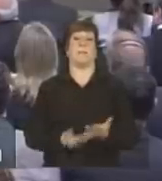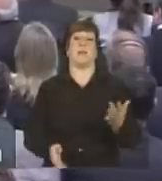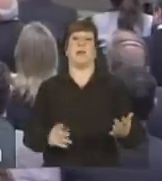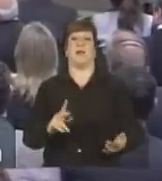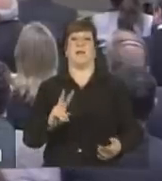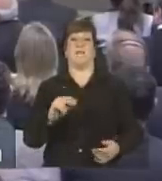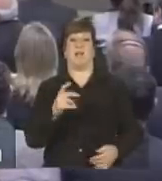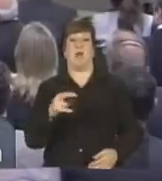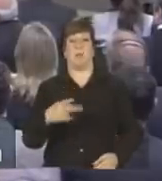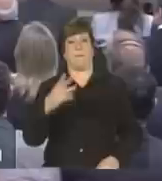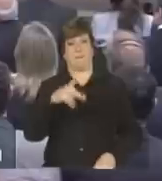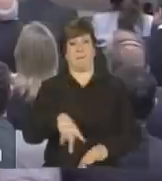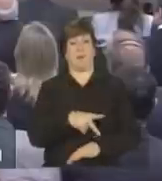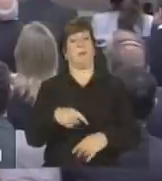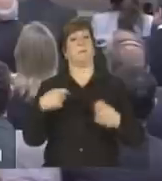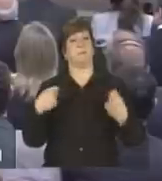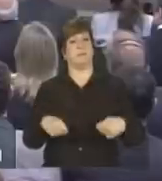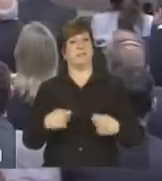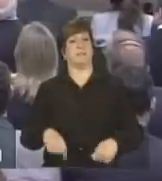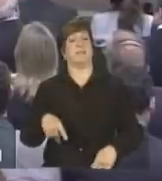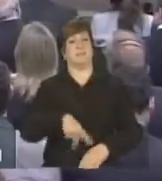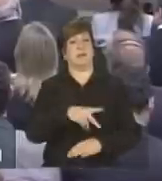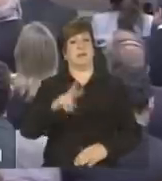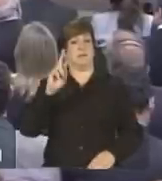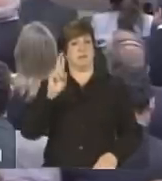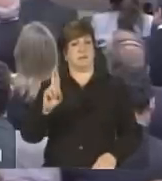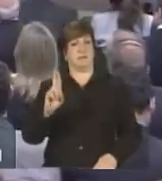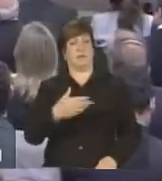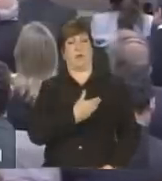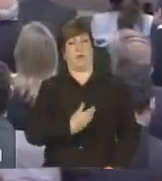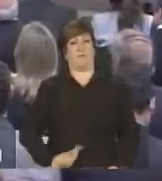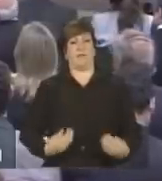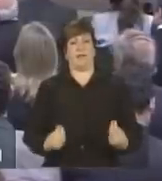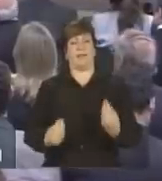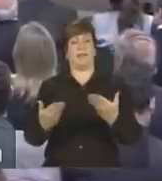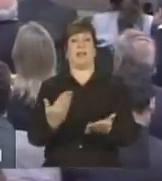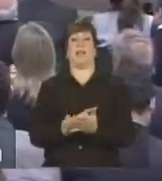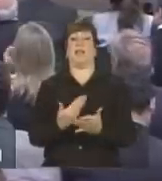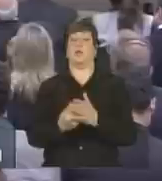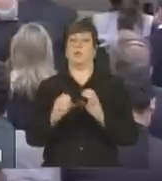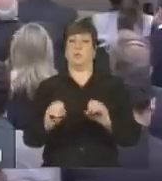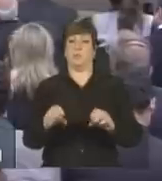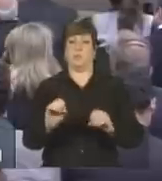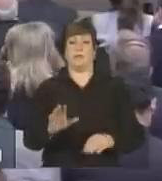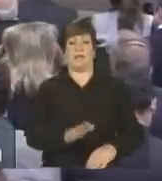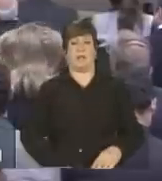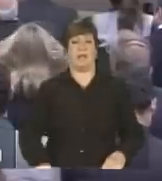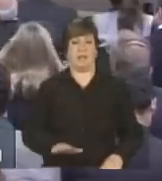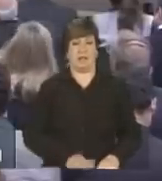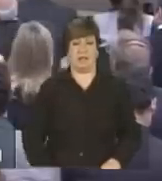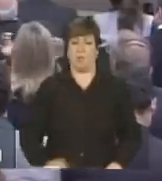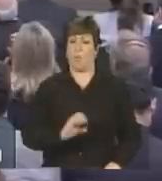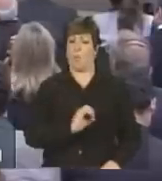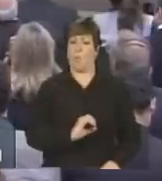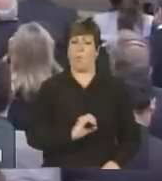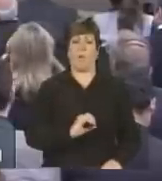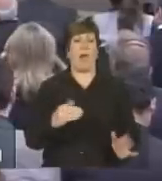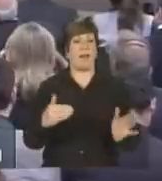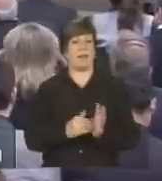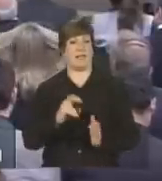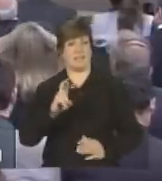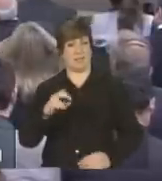país tem de ter responsabilidade do Estado de dar educação para crianças de 0 a 5